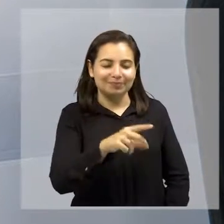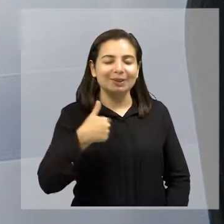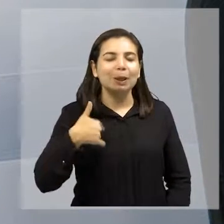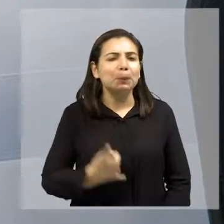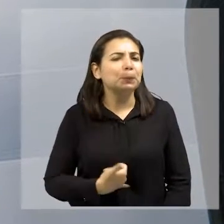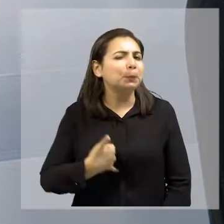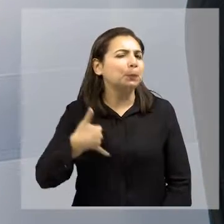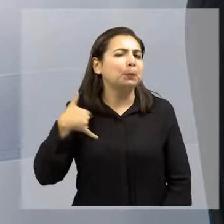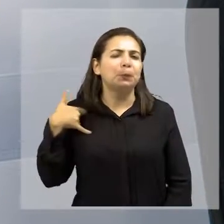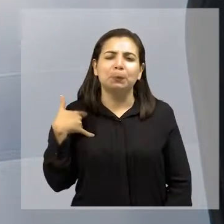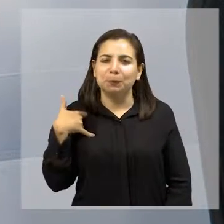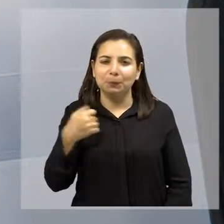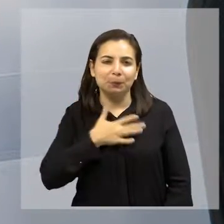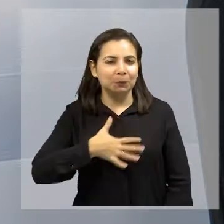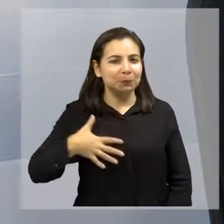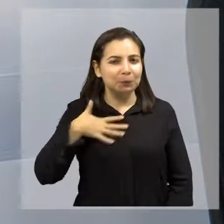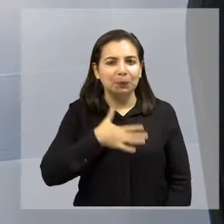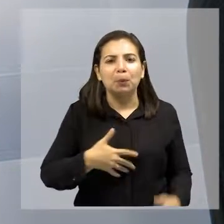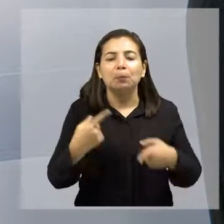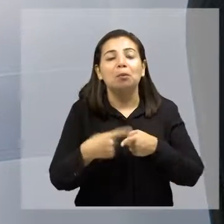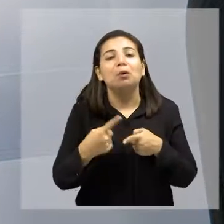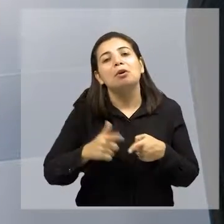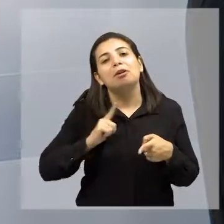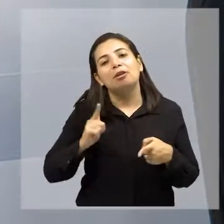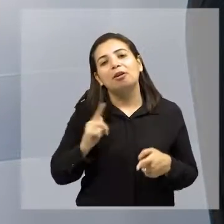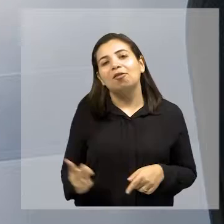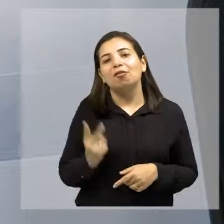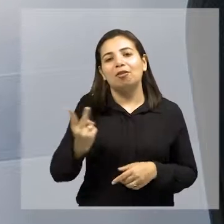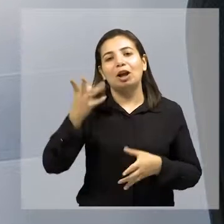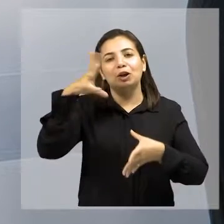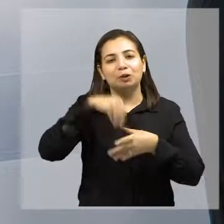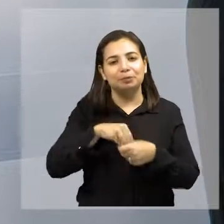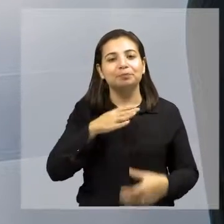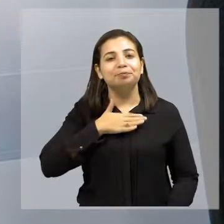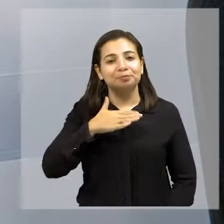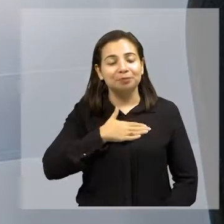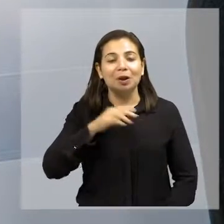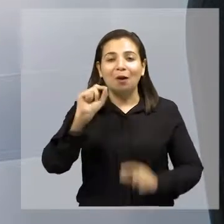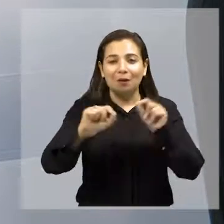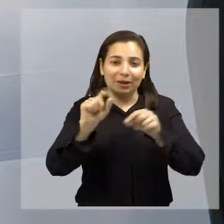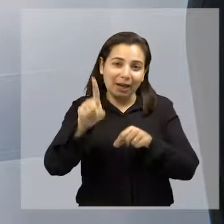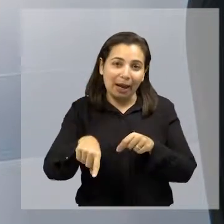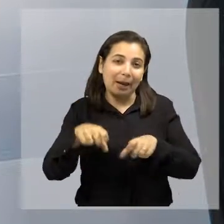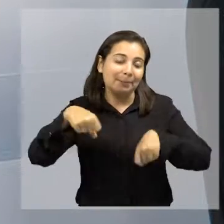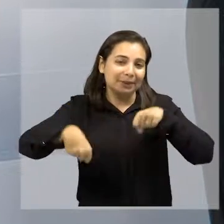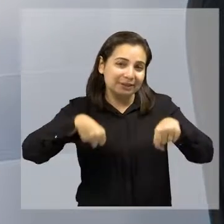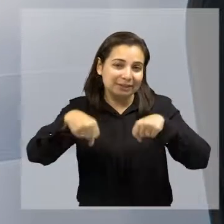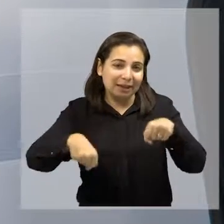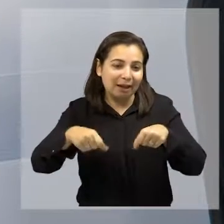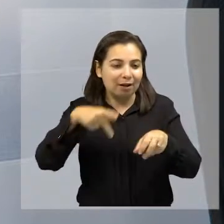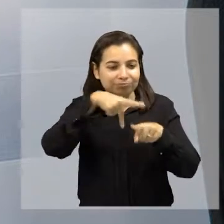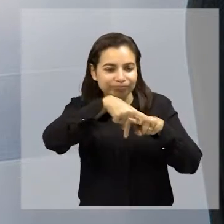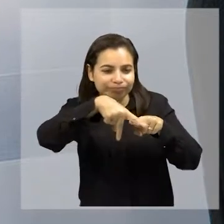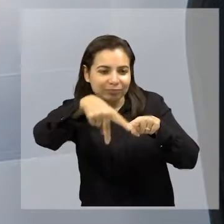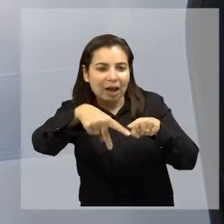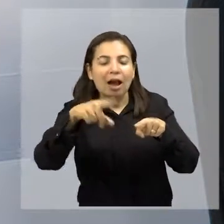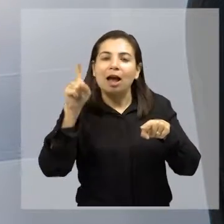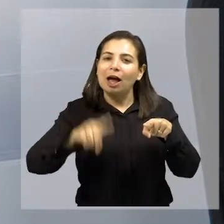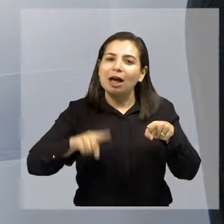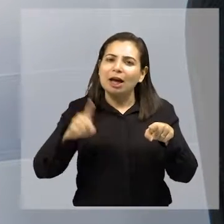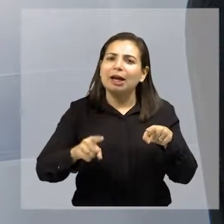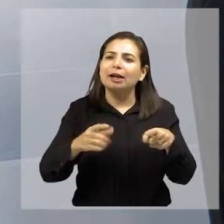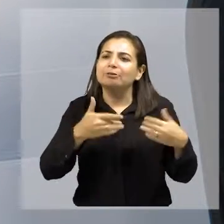orgulho, porque existe um valor intrínseco ligado ao bicicletar, que é o valor da solidariedade,